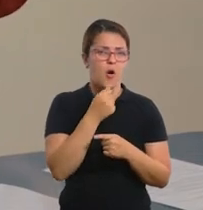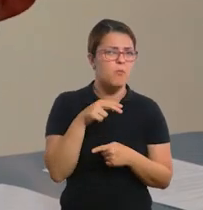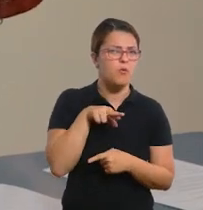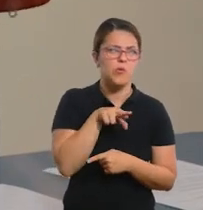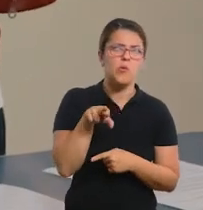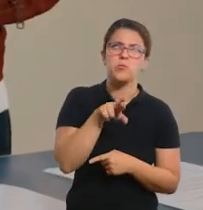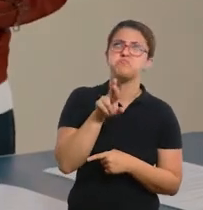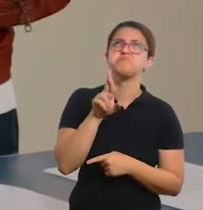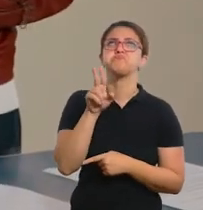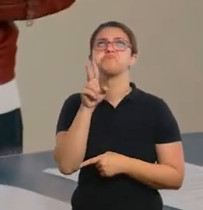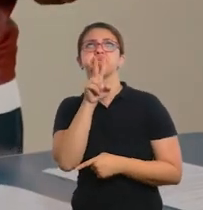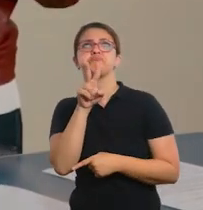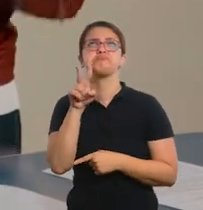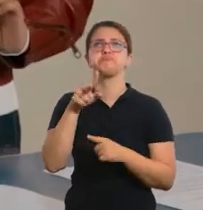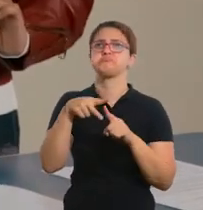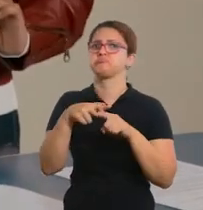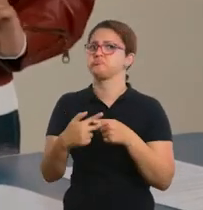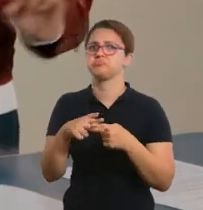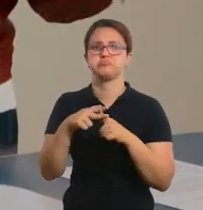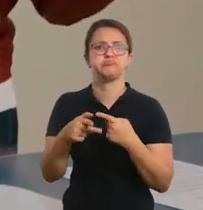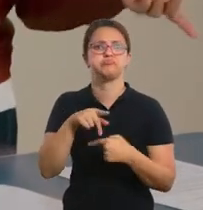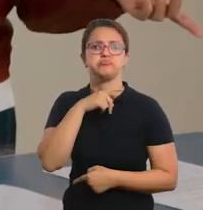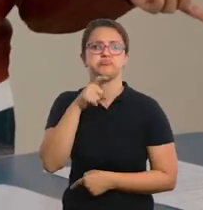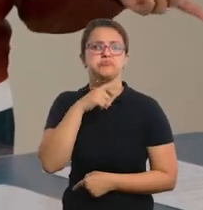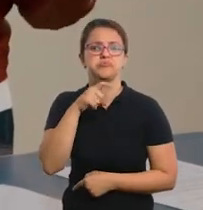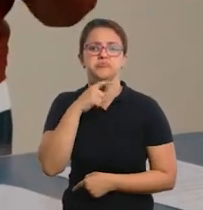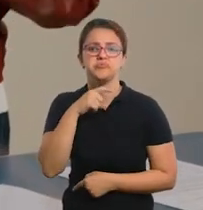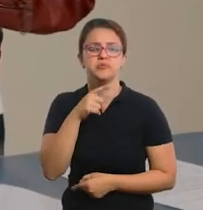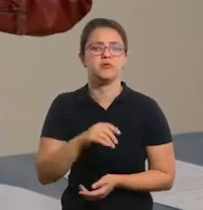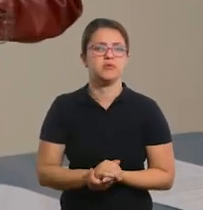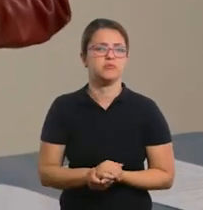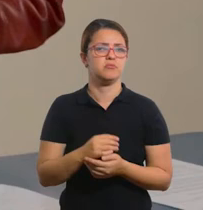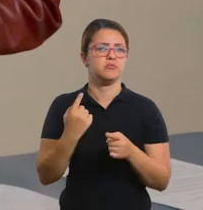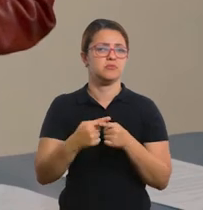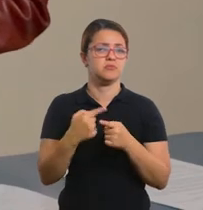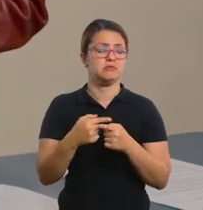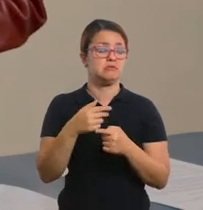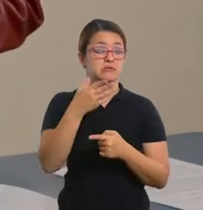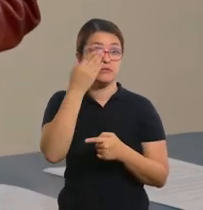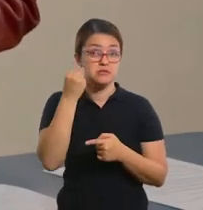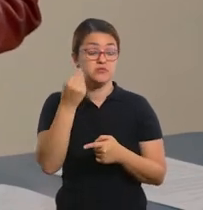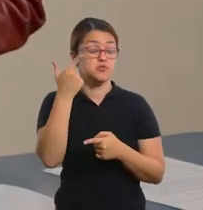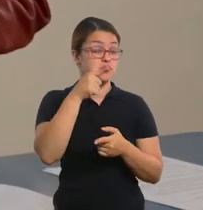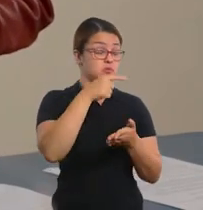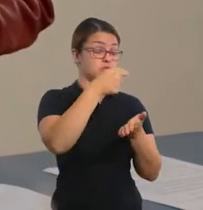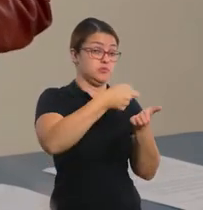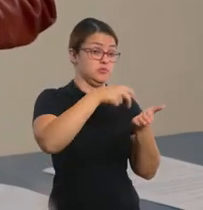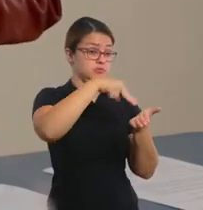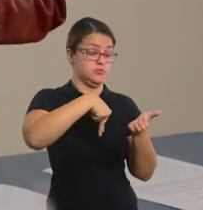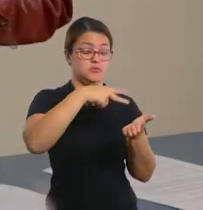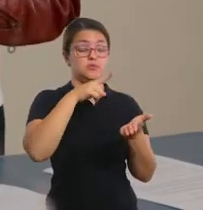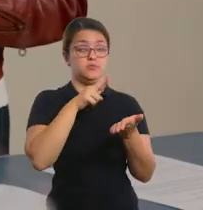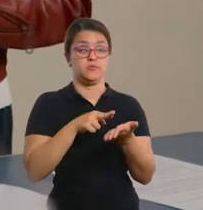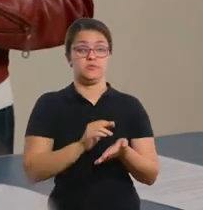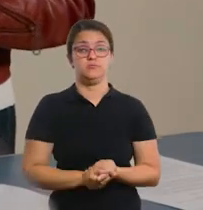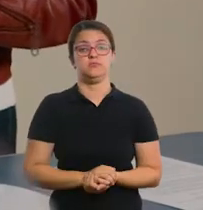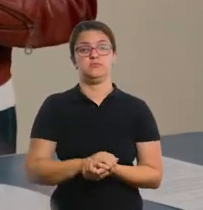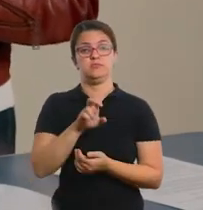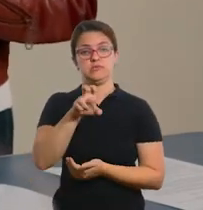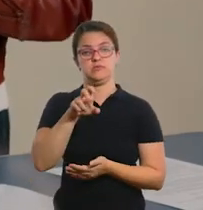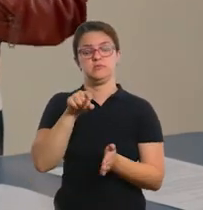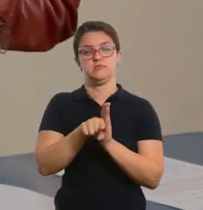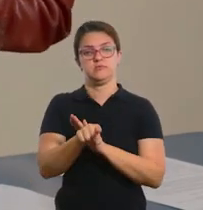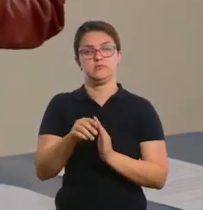telhado não tinha jeito? Se esqueceu, volta lá no texto, lê novamente e faz a resposta, tá bom? E número 5,